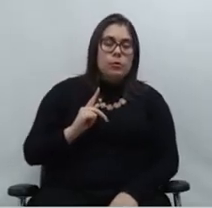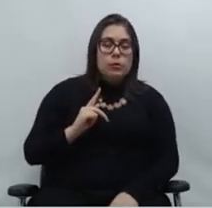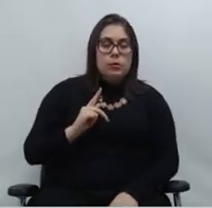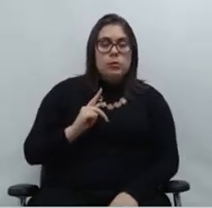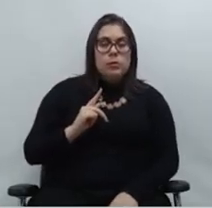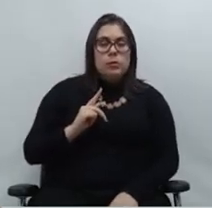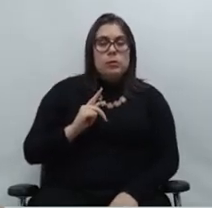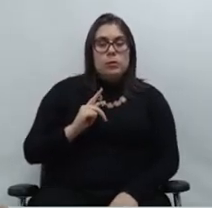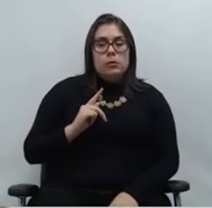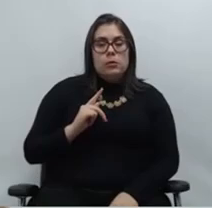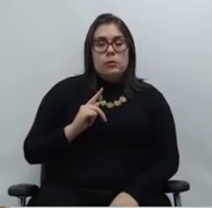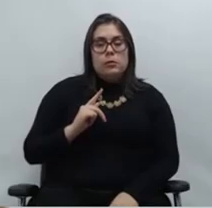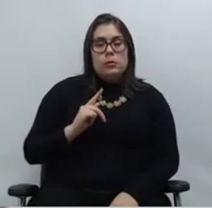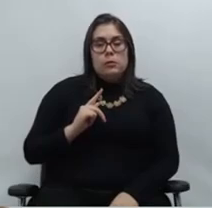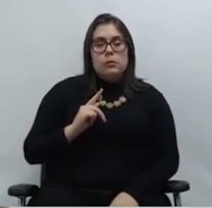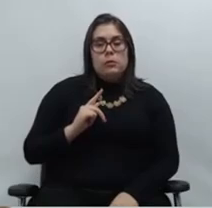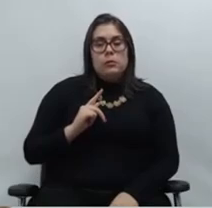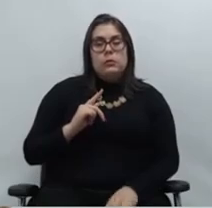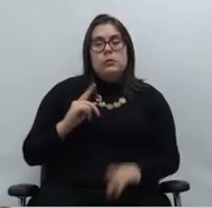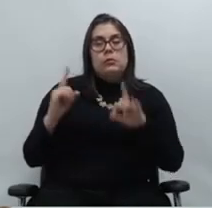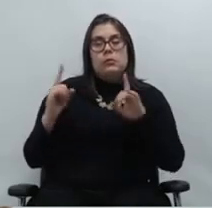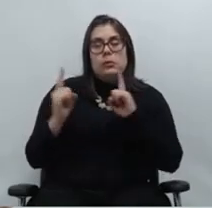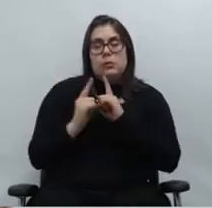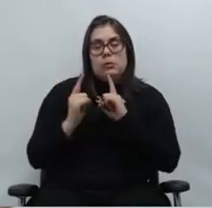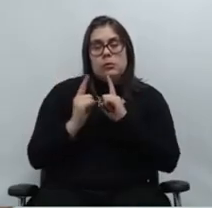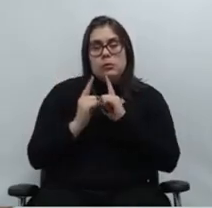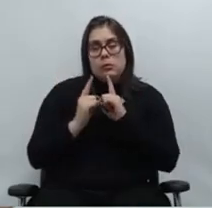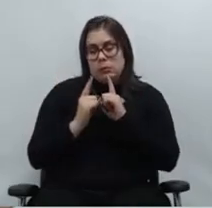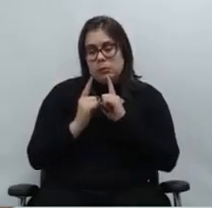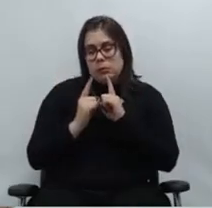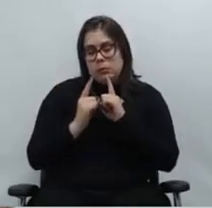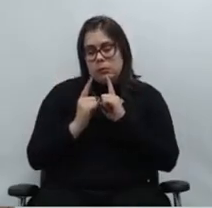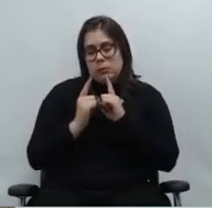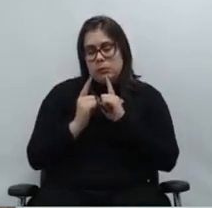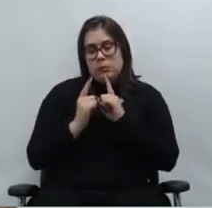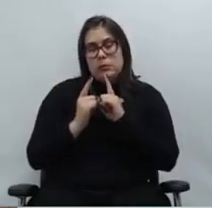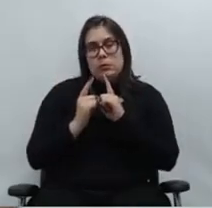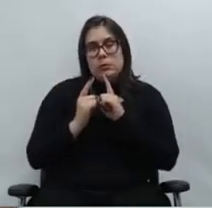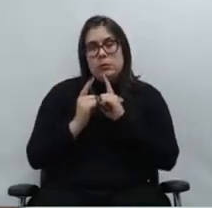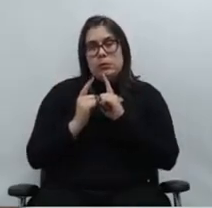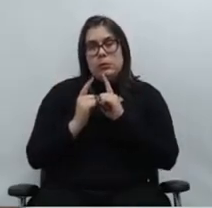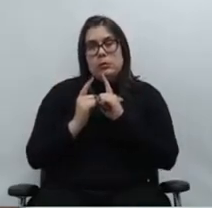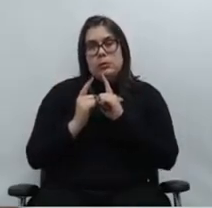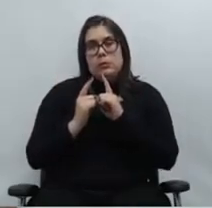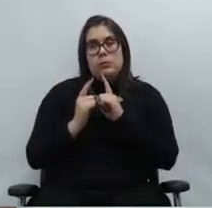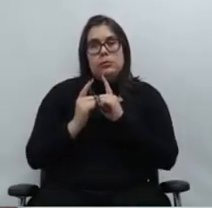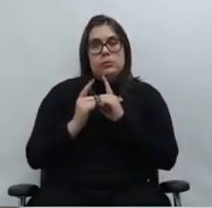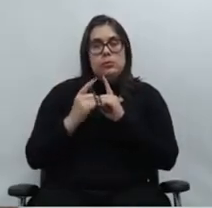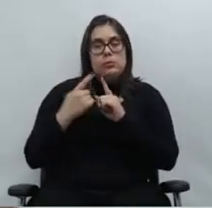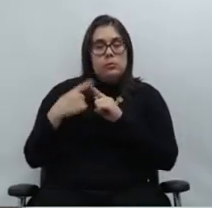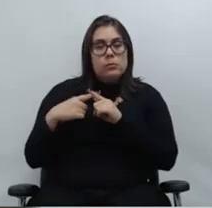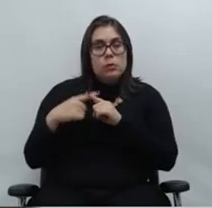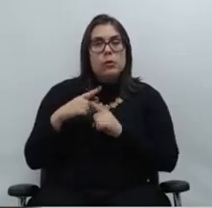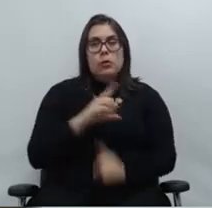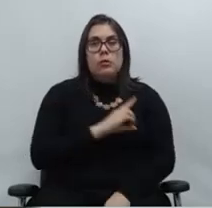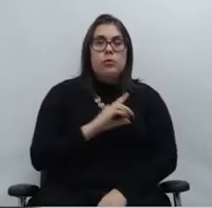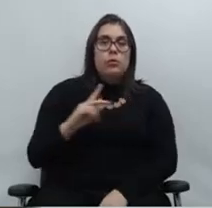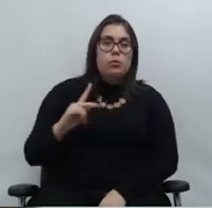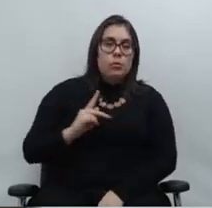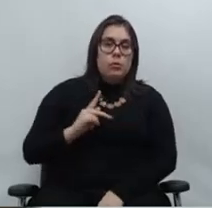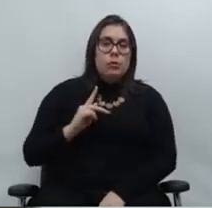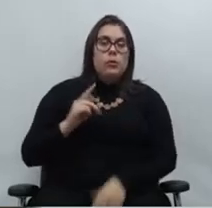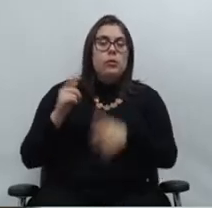estabelecendo os requisitos pertinentes plenamente atendidos no presente feito. O afastamento parcial, uma vez mais, justifica-se pelo fato de ser o defensor lotado na